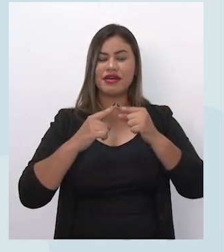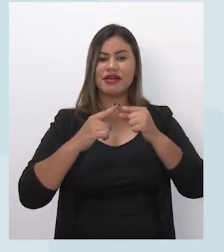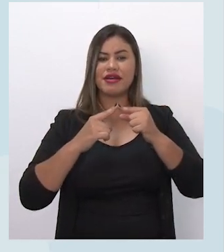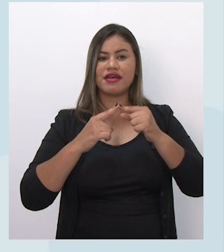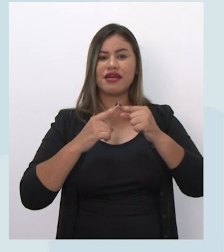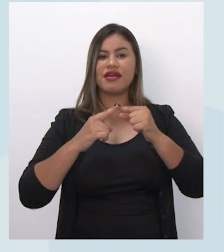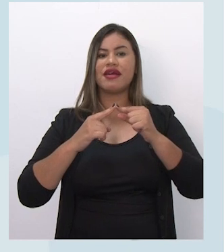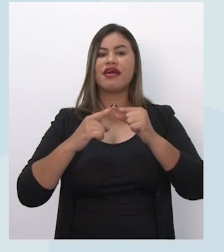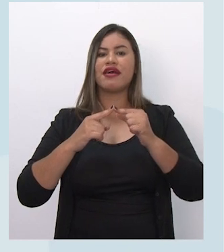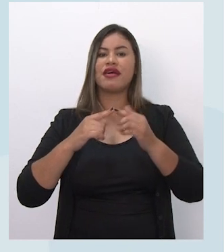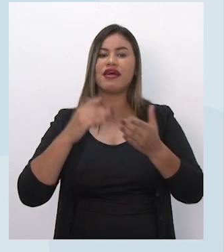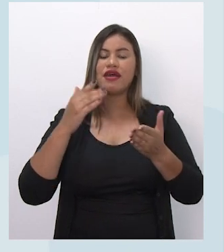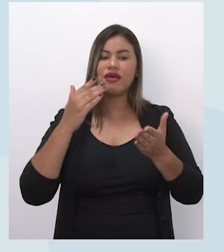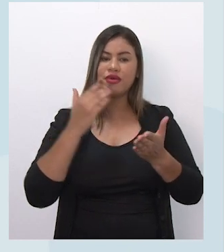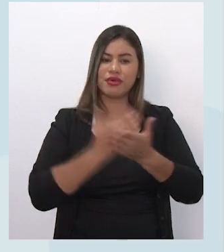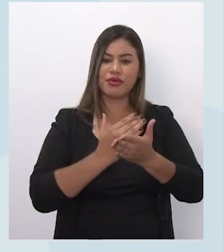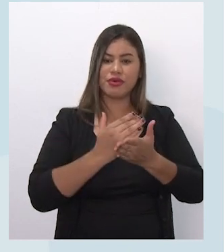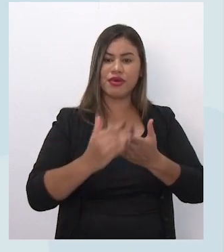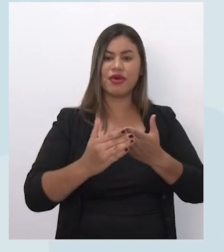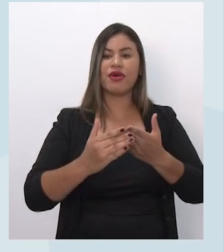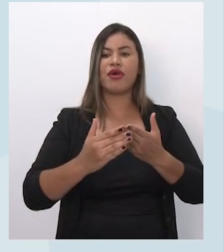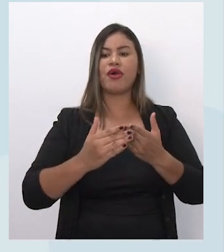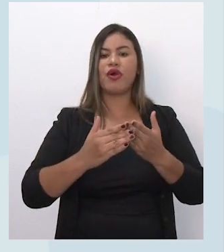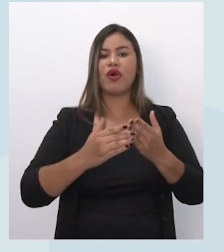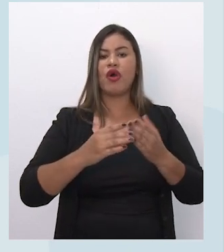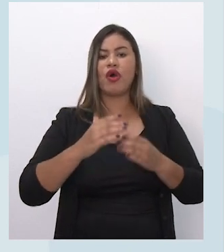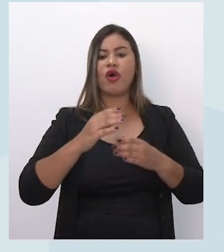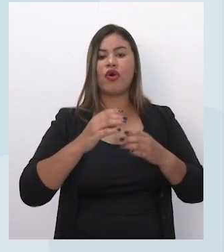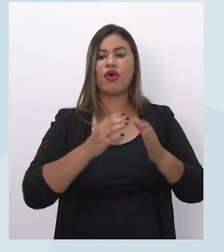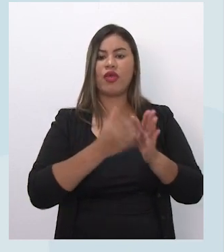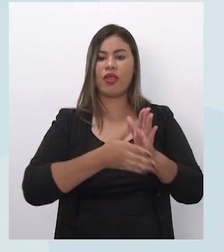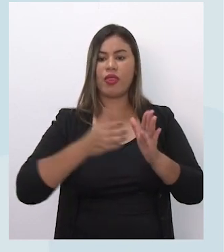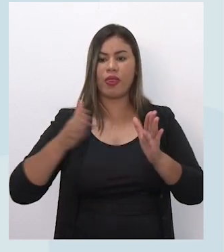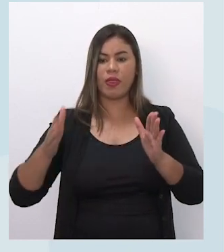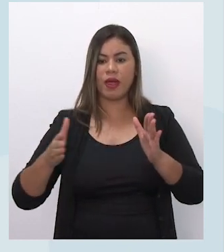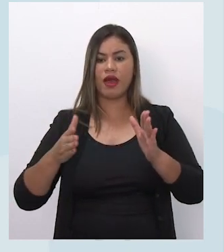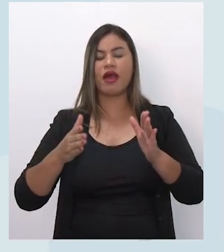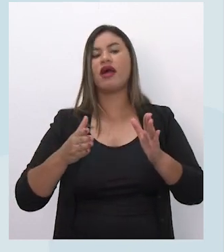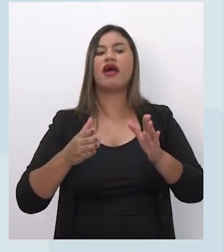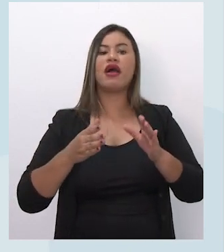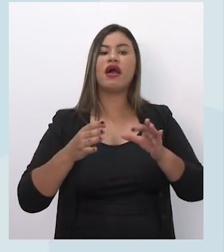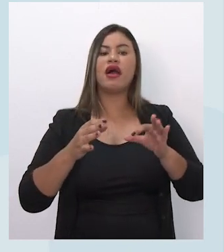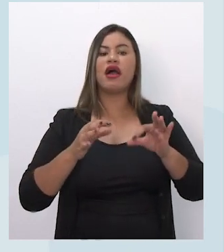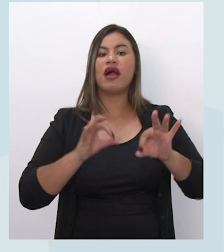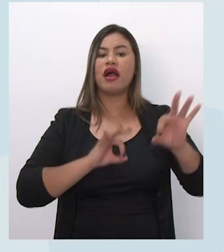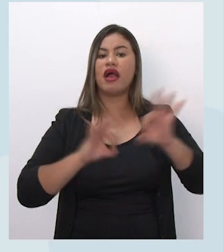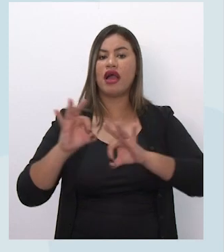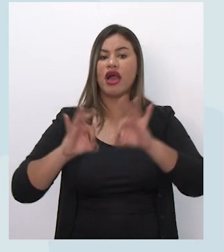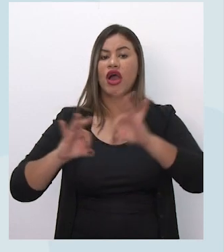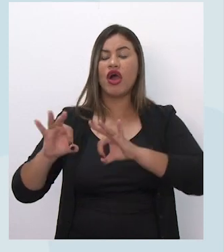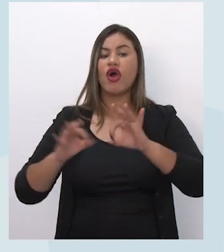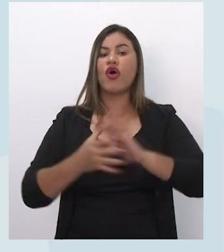o princípio da ordem, o princípio da diferenciação, distribuição